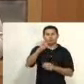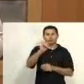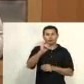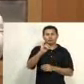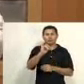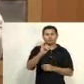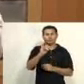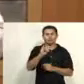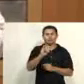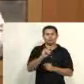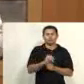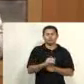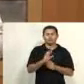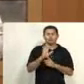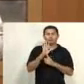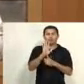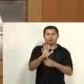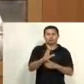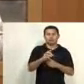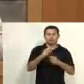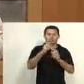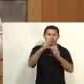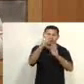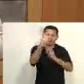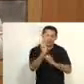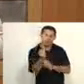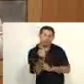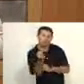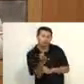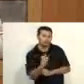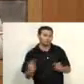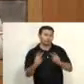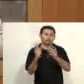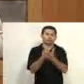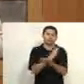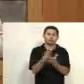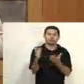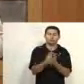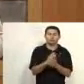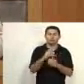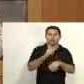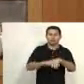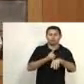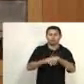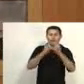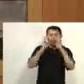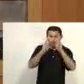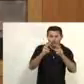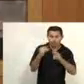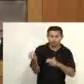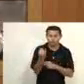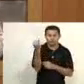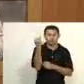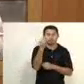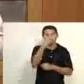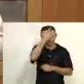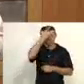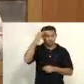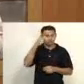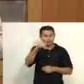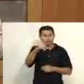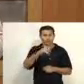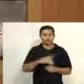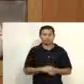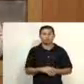ser projetados, a probabilidade desses valores para determinada época. E olha só, uma coisa interessante, pessoal, que